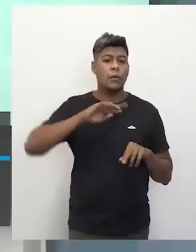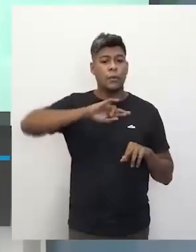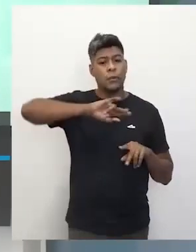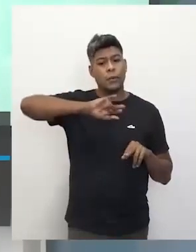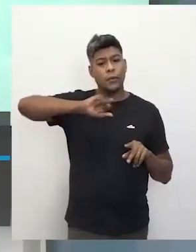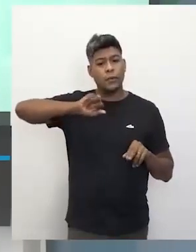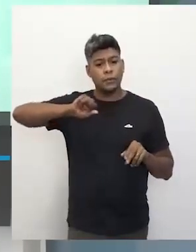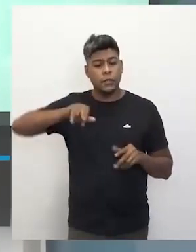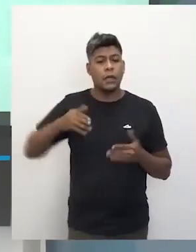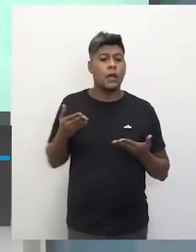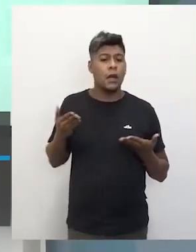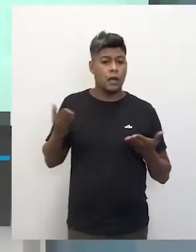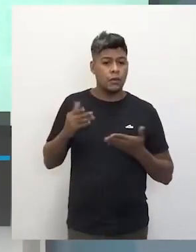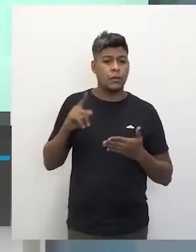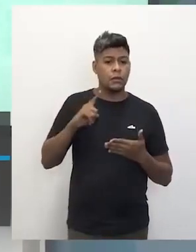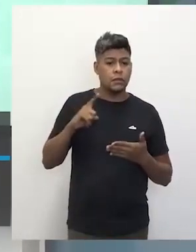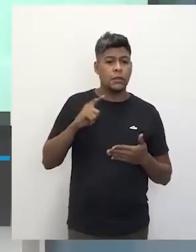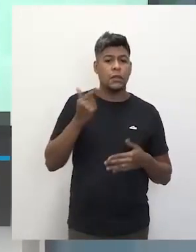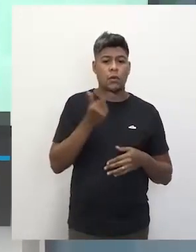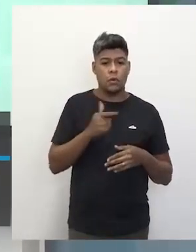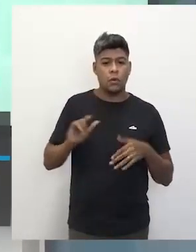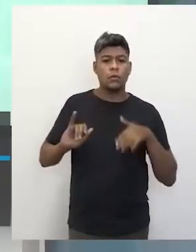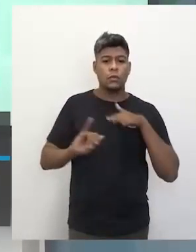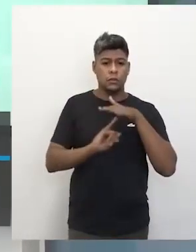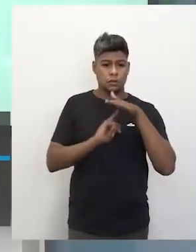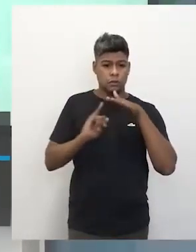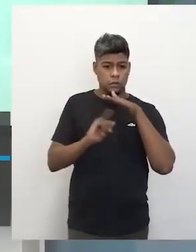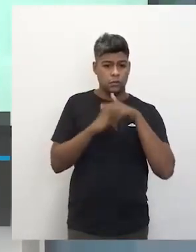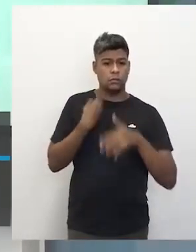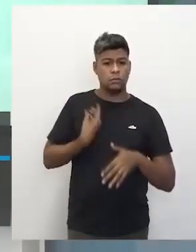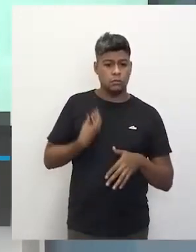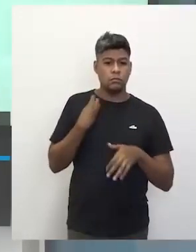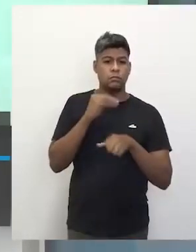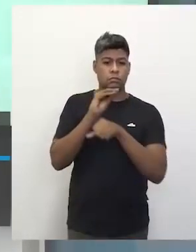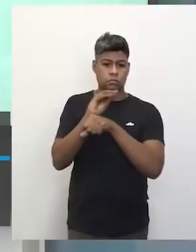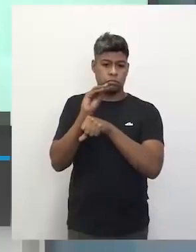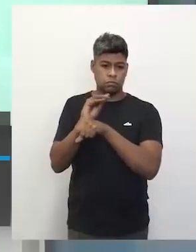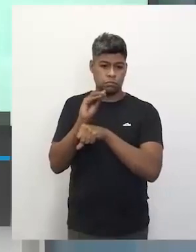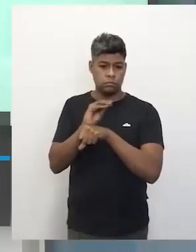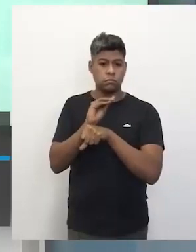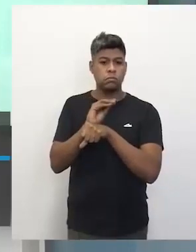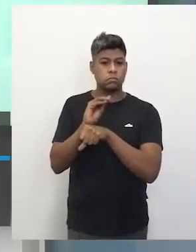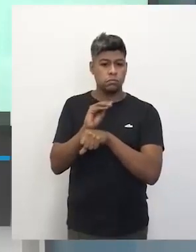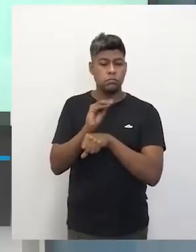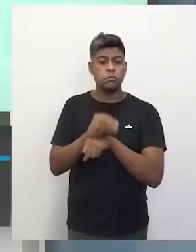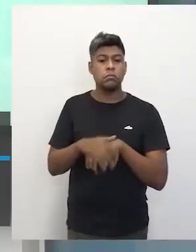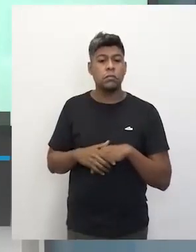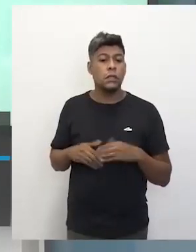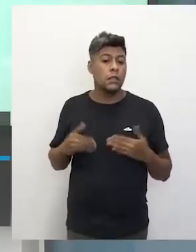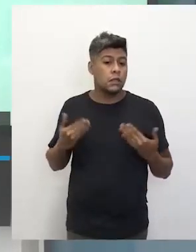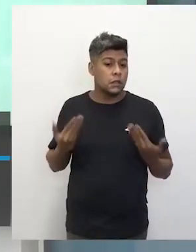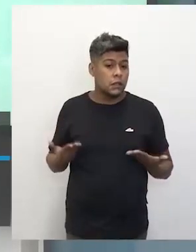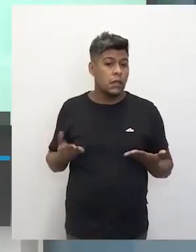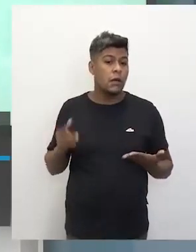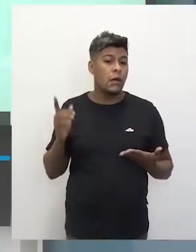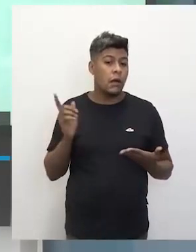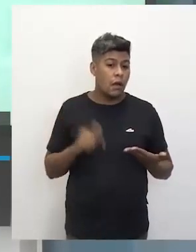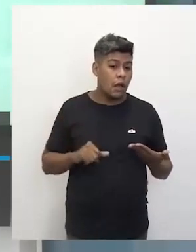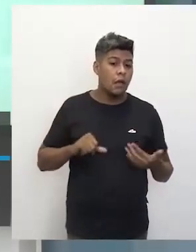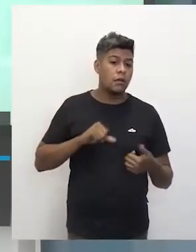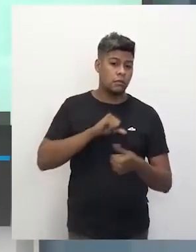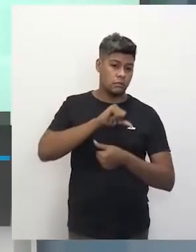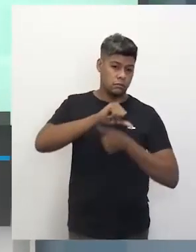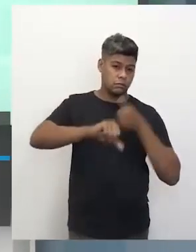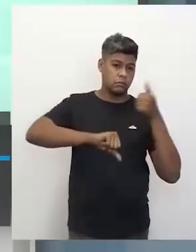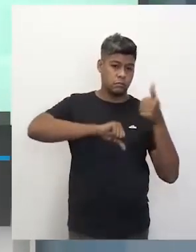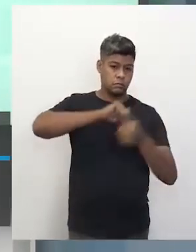né? Agora tem uma outra instituição, né, financeira lá que está tomando conta daquele pedaço. Então, já foi um pouco desvirtuada a fachada